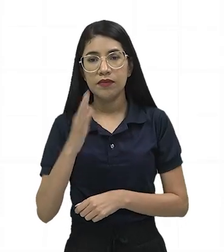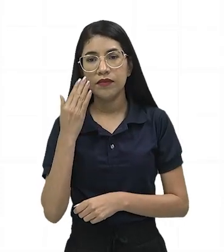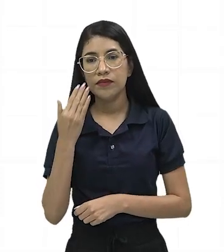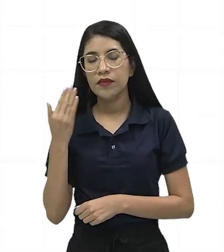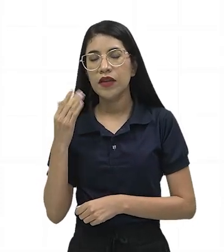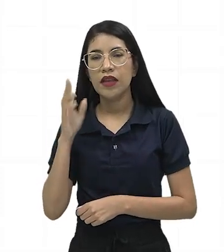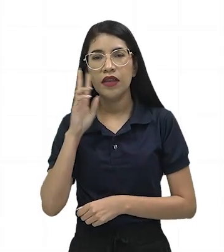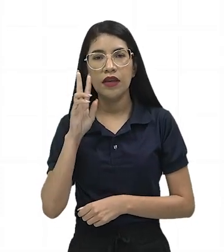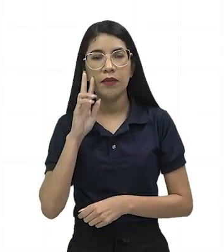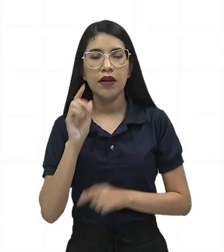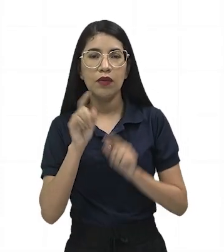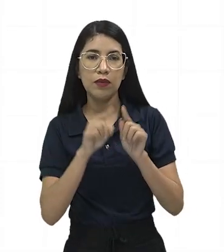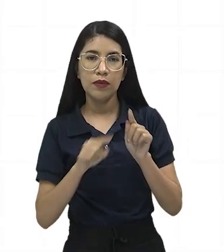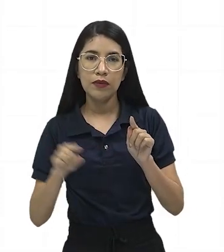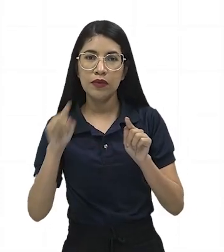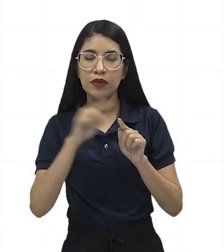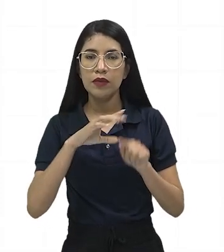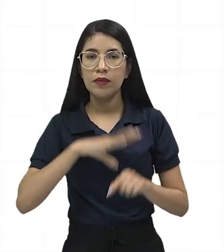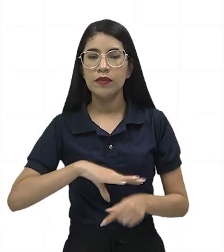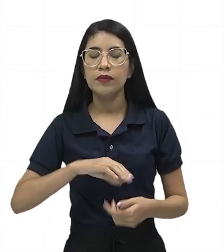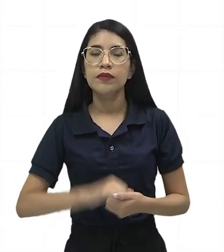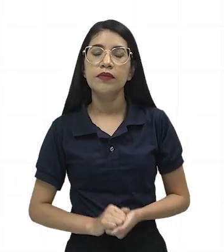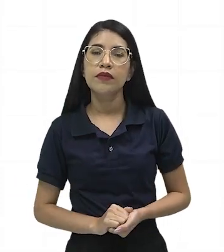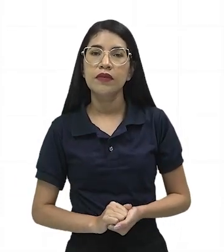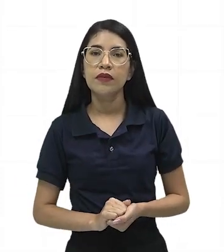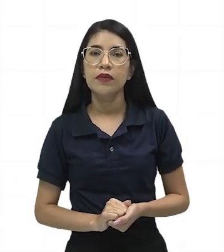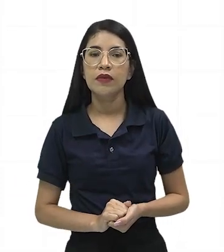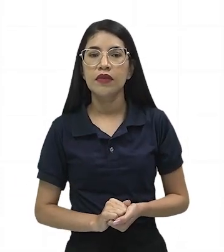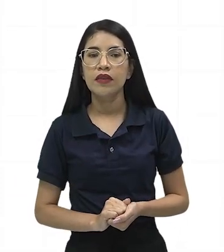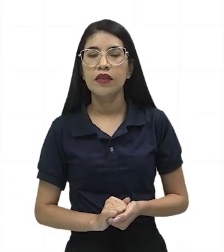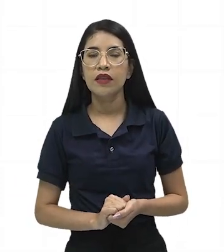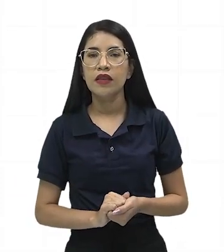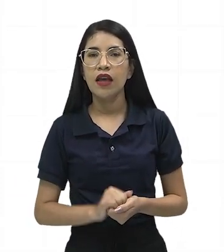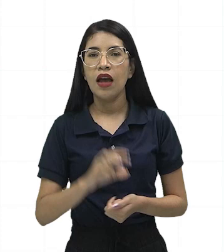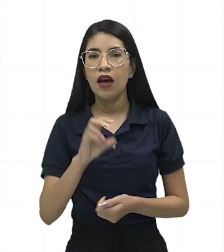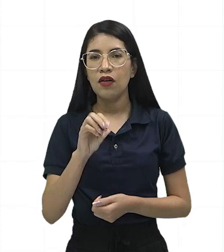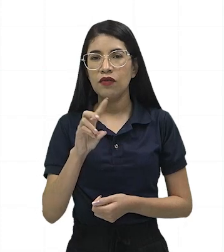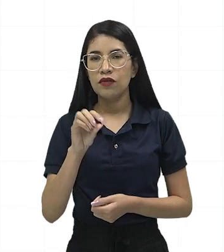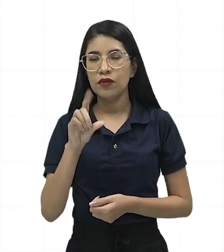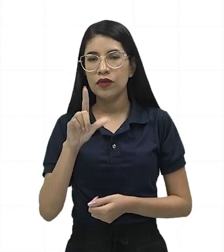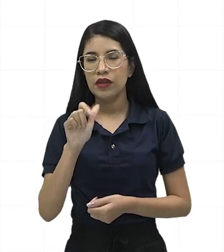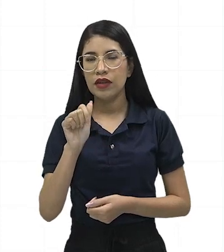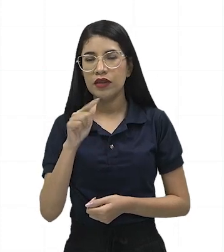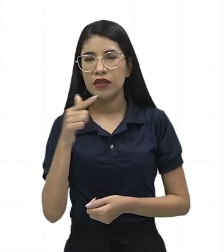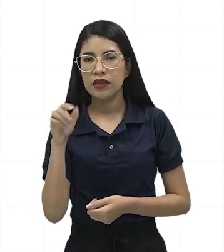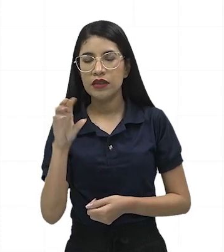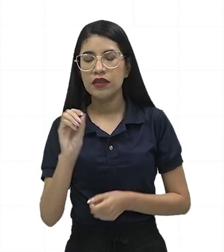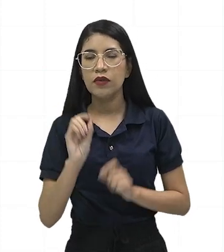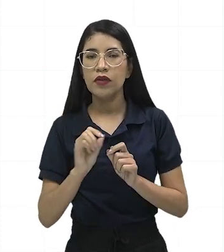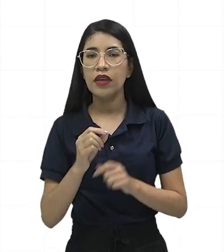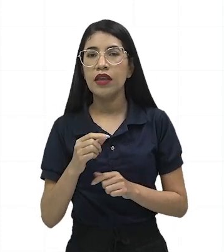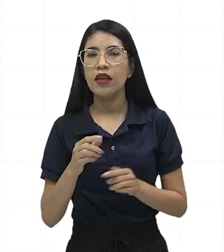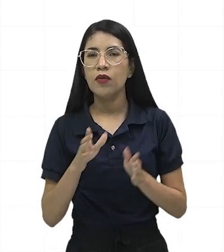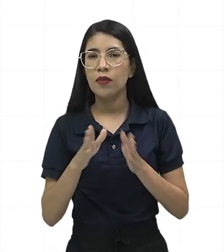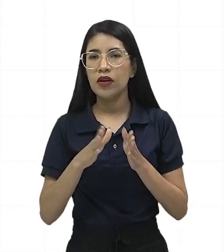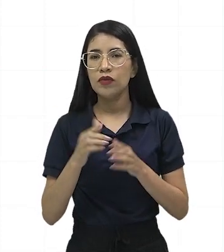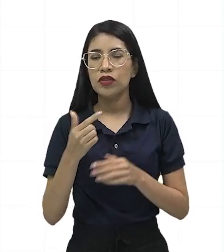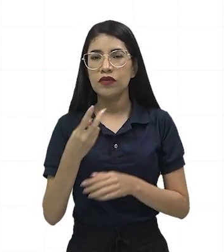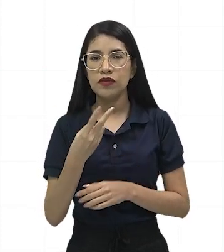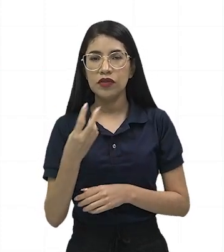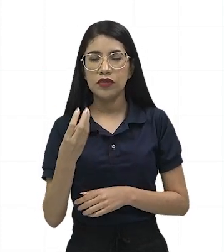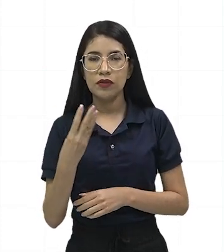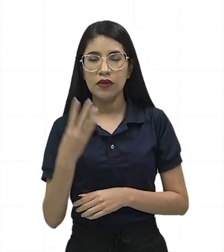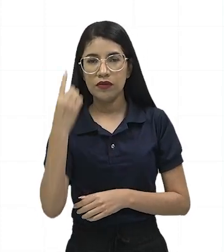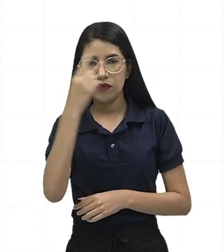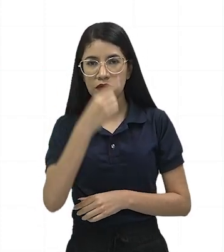né, para relembrar isso tudo. A ovulação é o fenômeno que dura 24 horas e que consiste na expulsão do